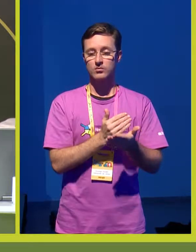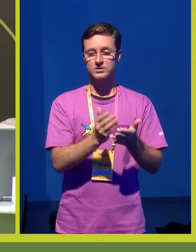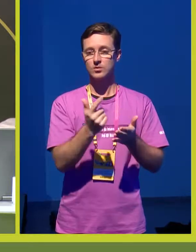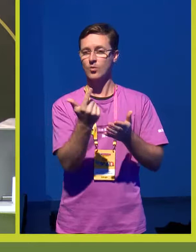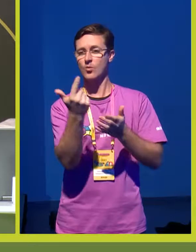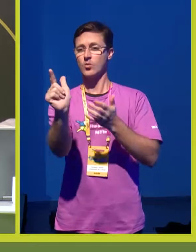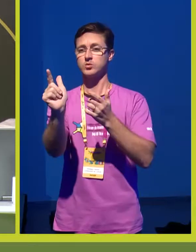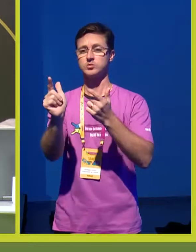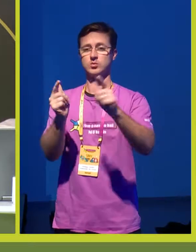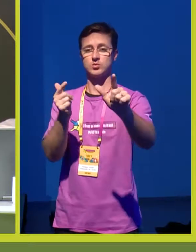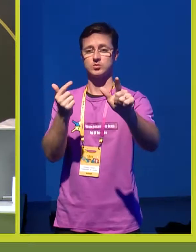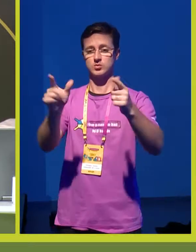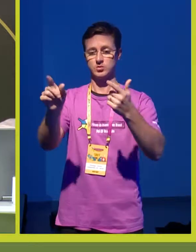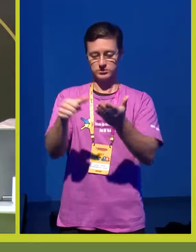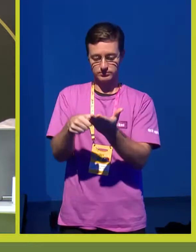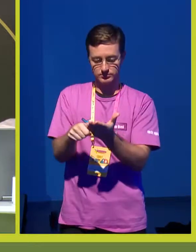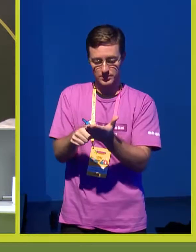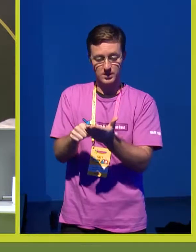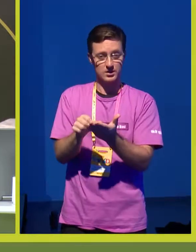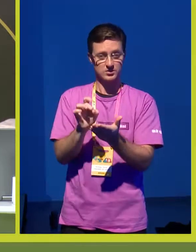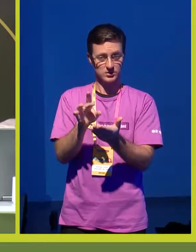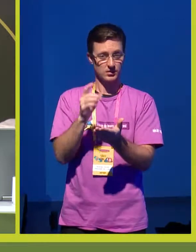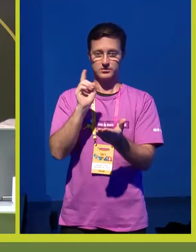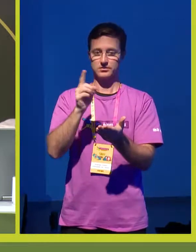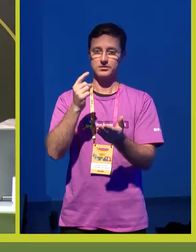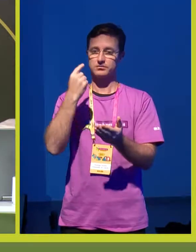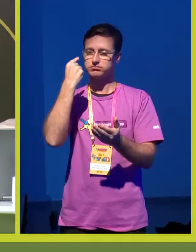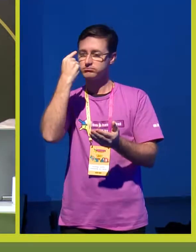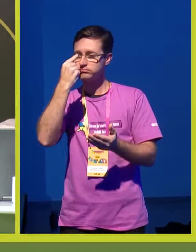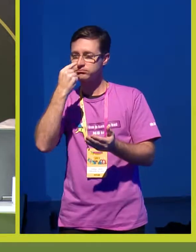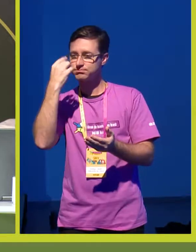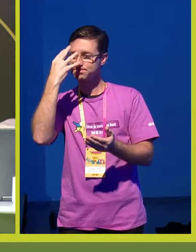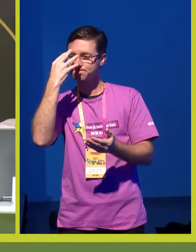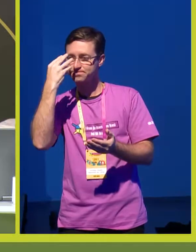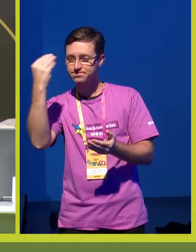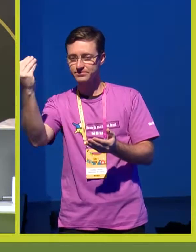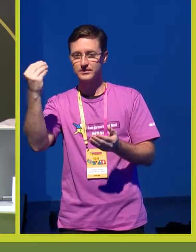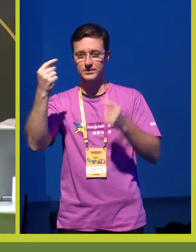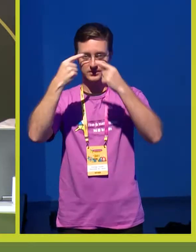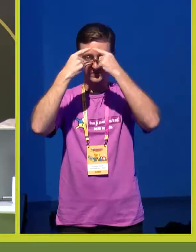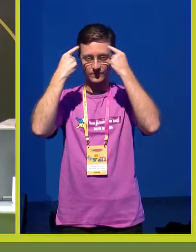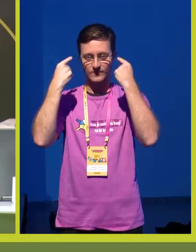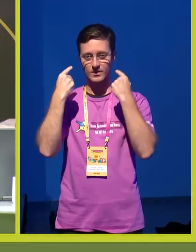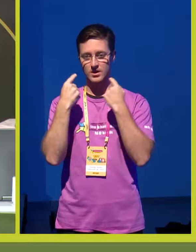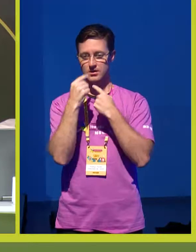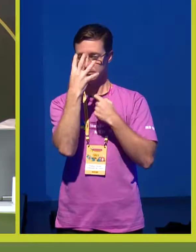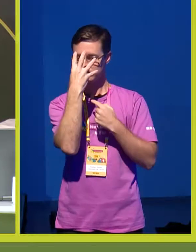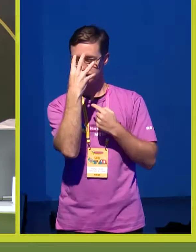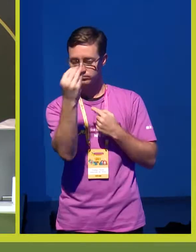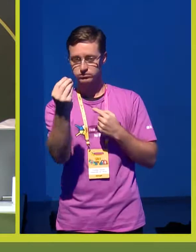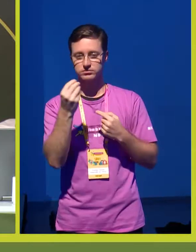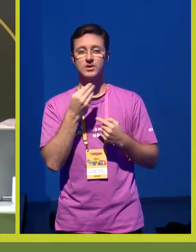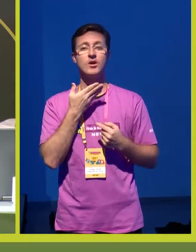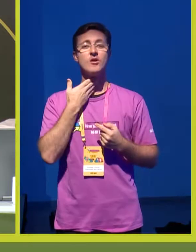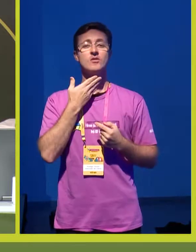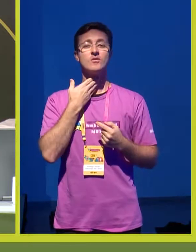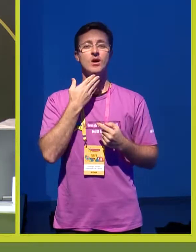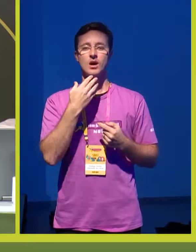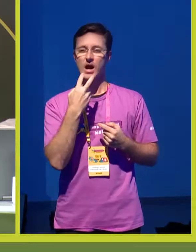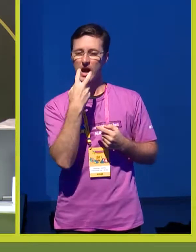biométricos que não a impressão digital, como dados sobre íris, padrão de face, padrão de voz.